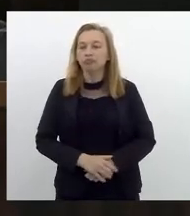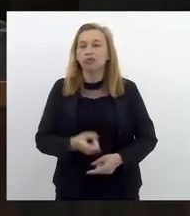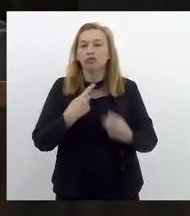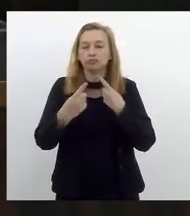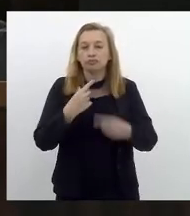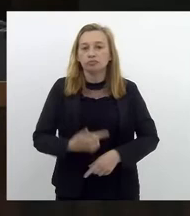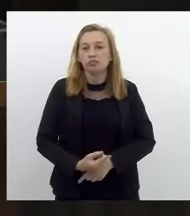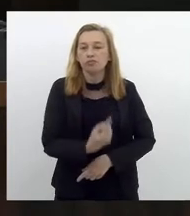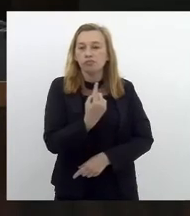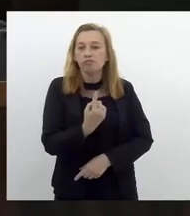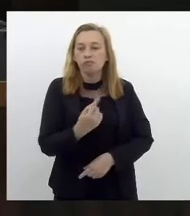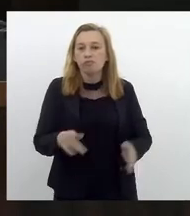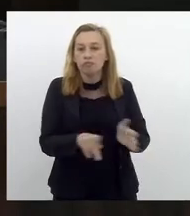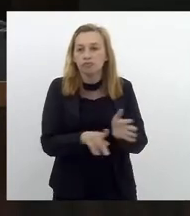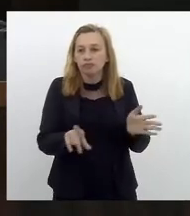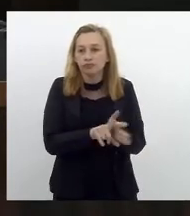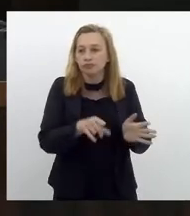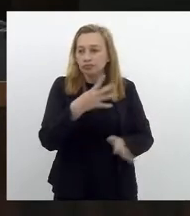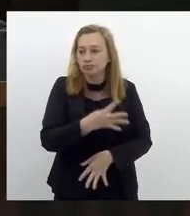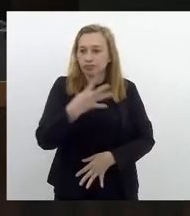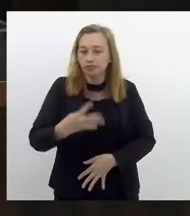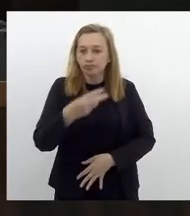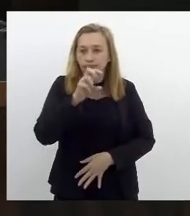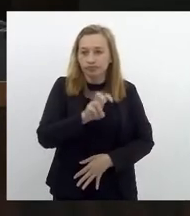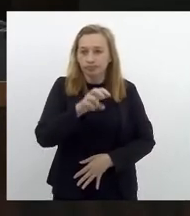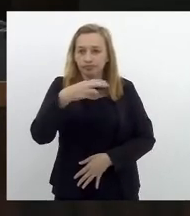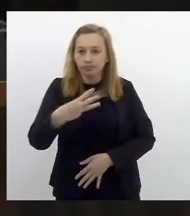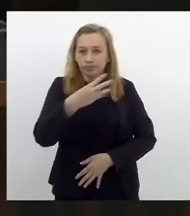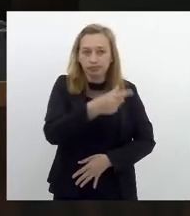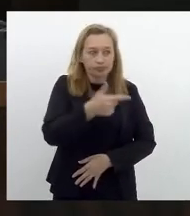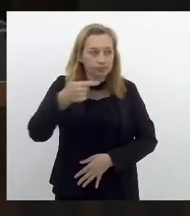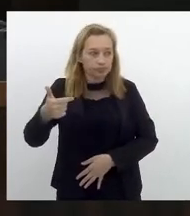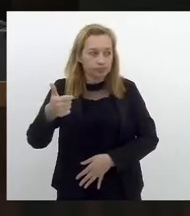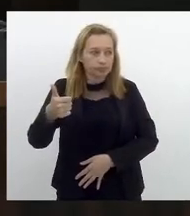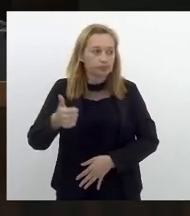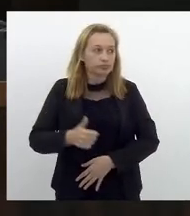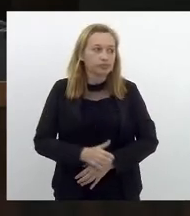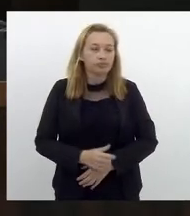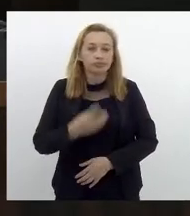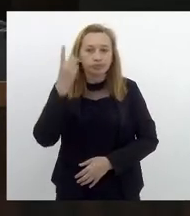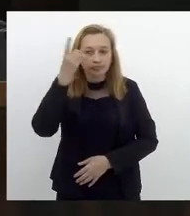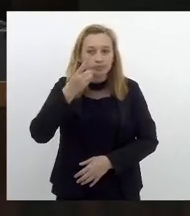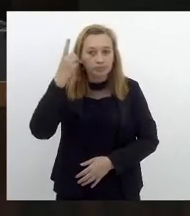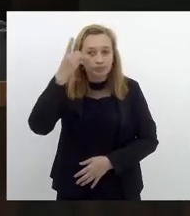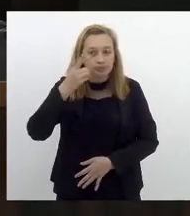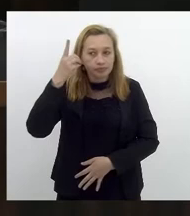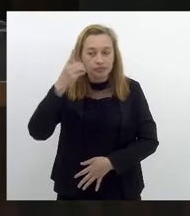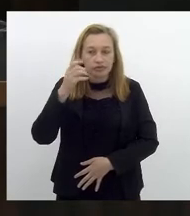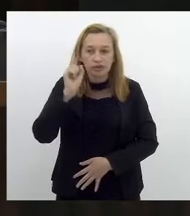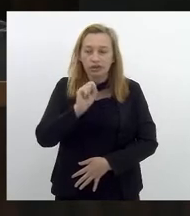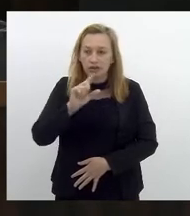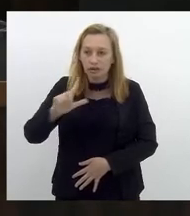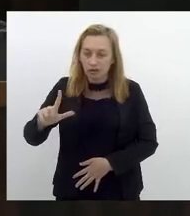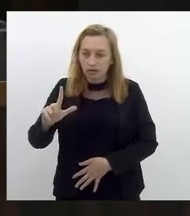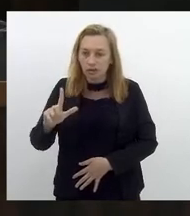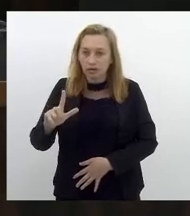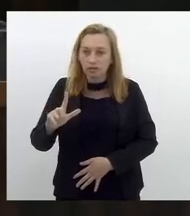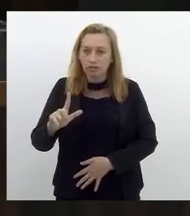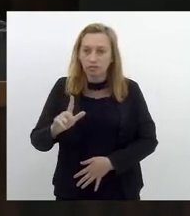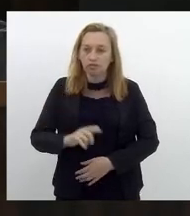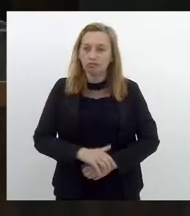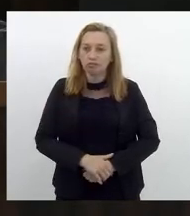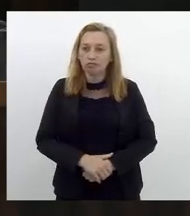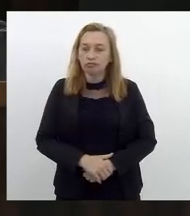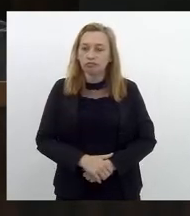urgência em discussão única, projeto de lei 4453 de 2021, de autoria do deputado Daniel Libleron,